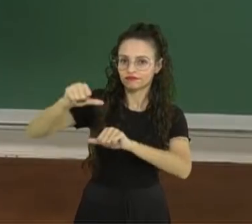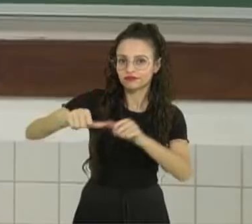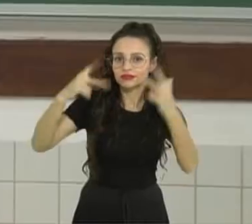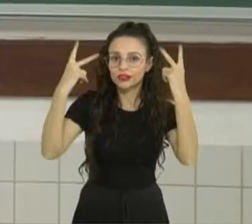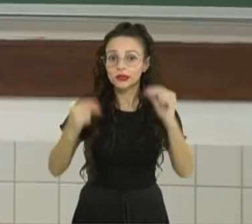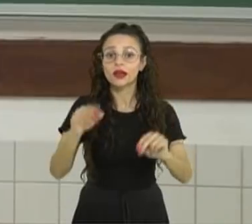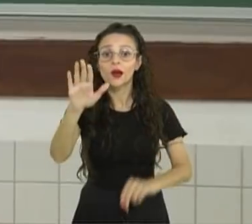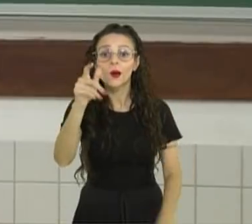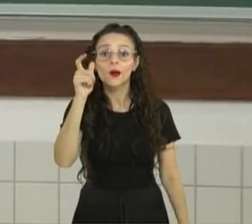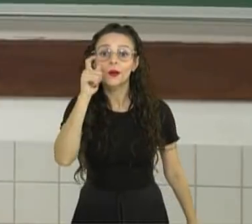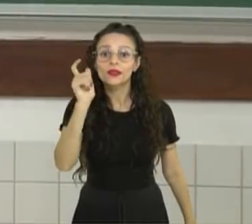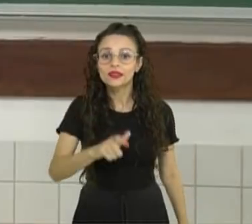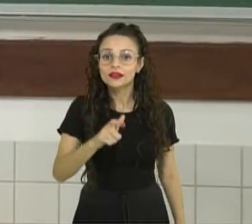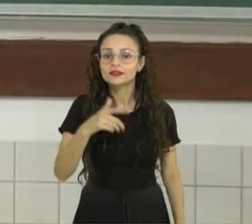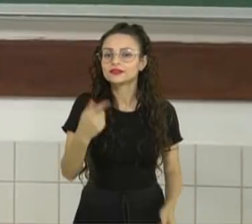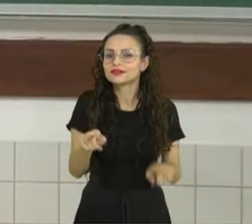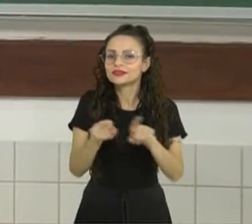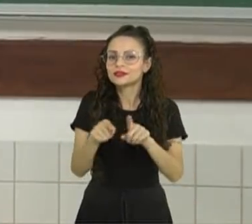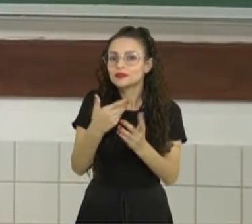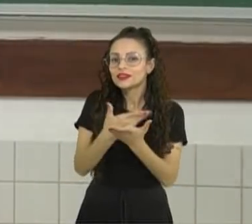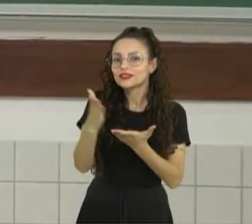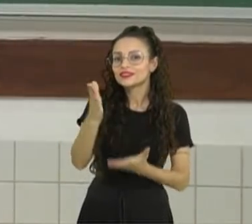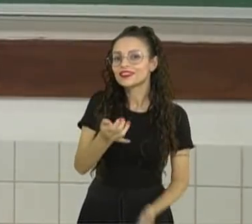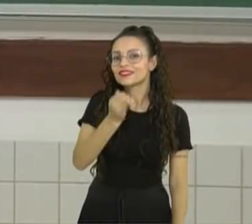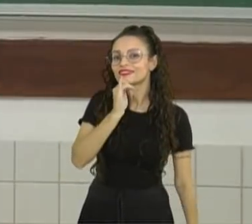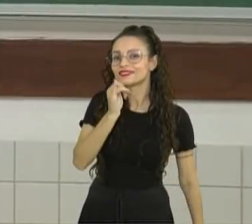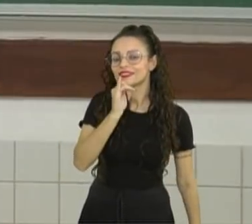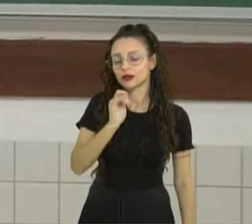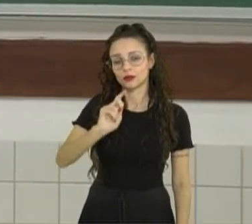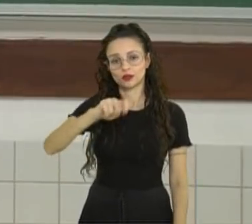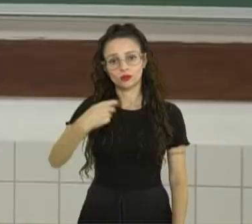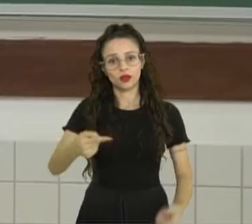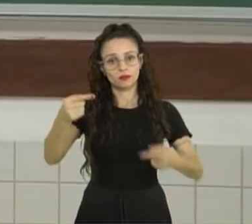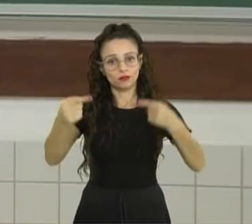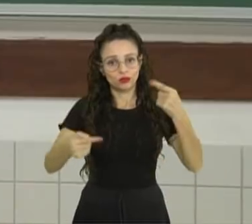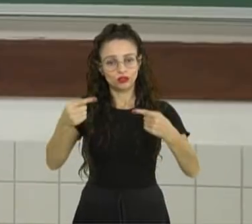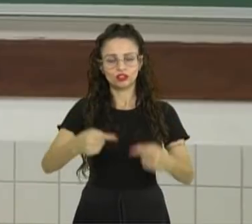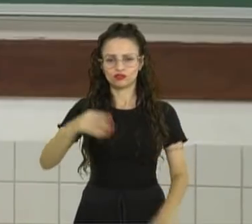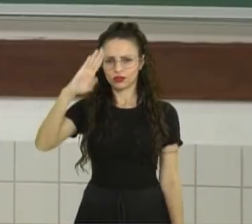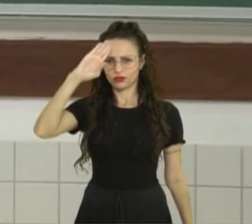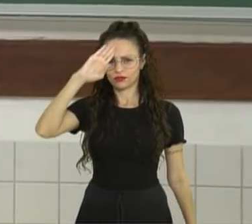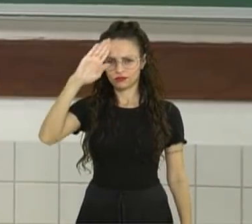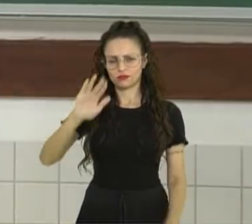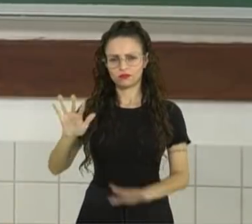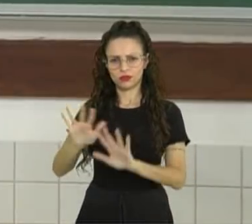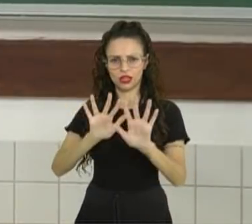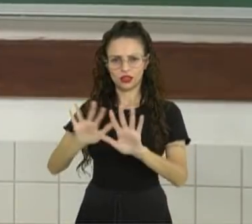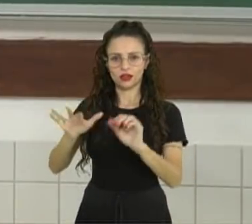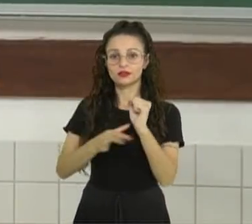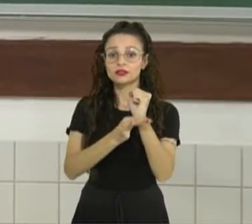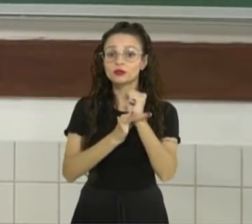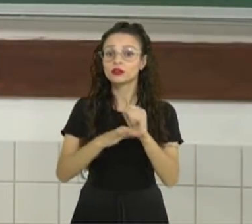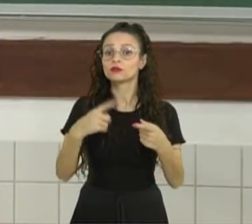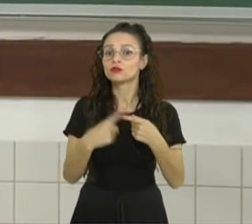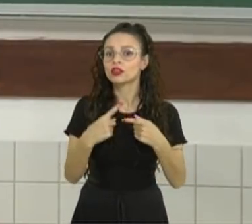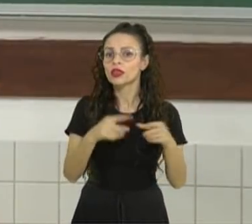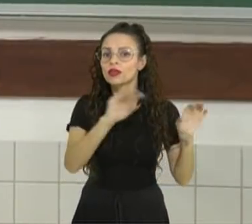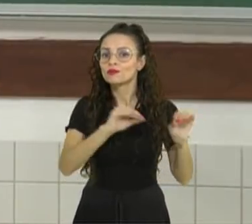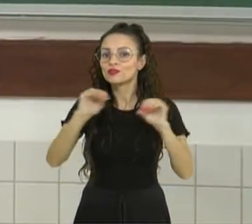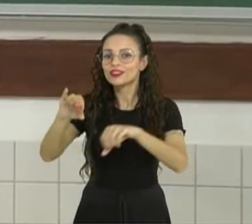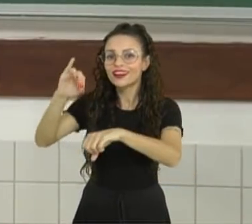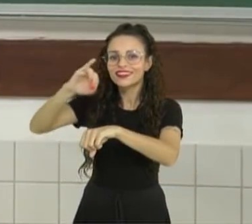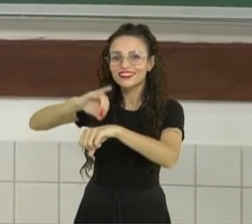olha que interessante essa aula. E no início nós demos um exemplo, uma questão política, militar, de segurança, por que mudar